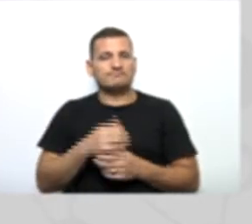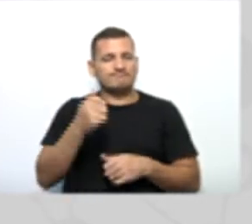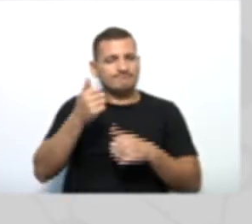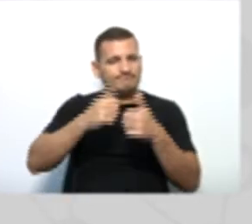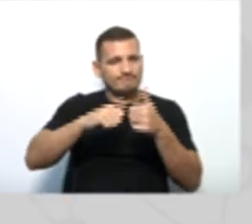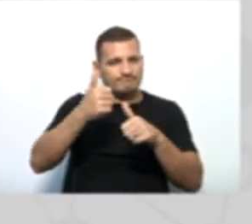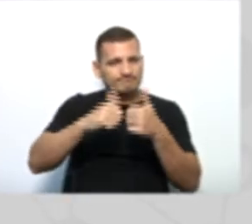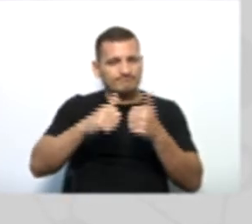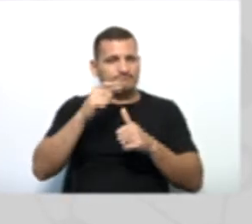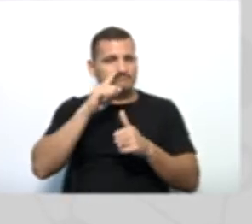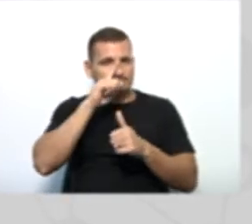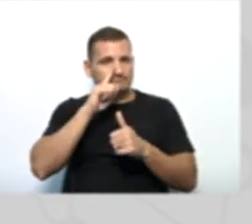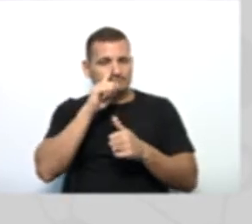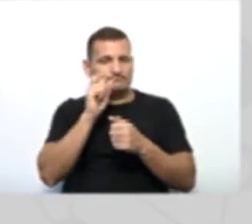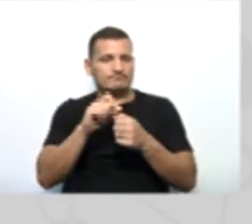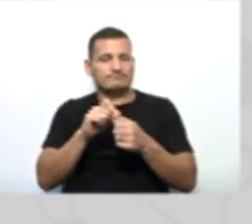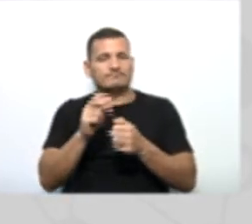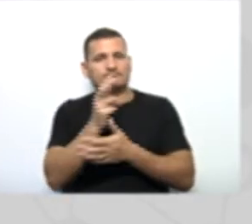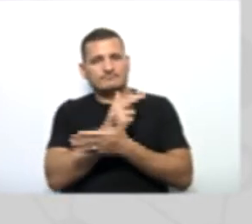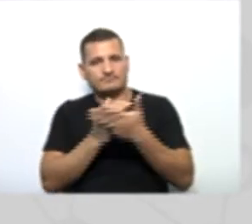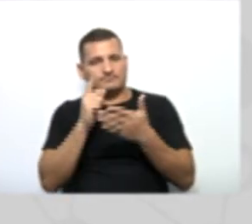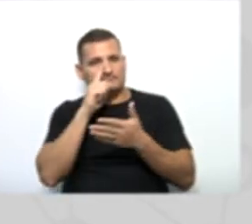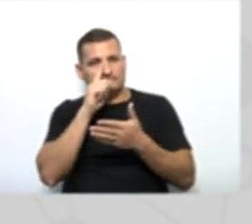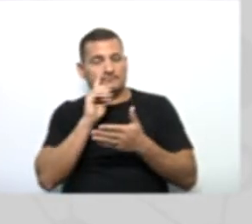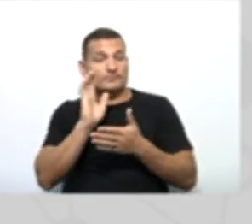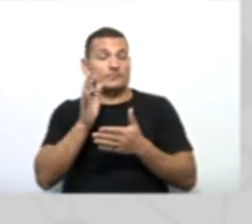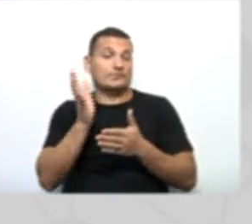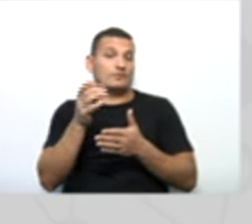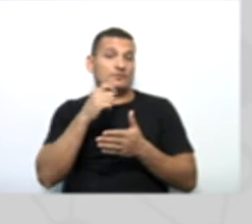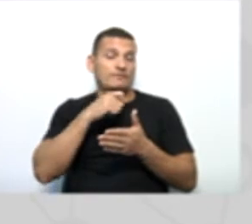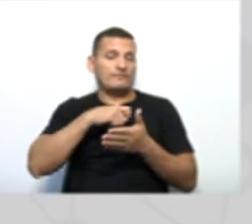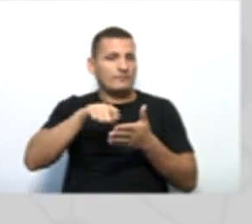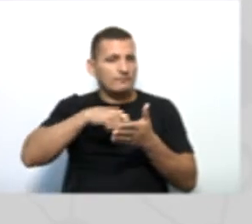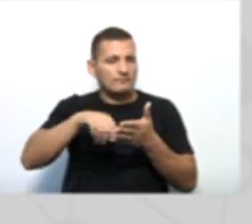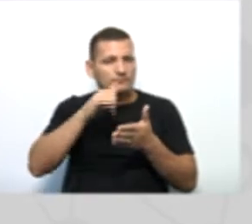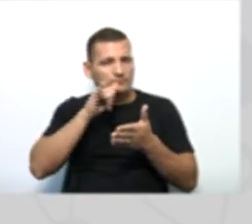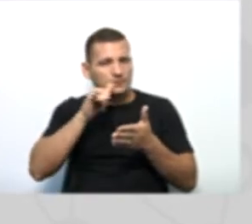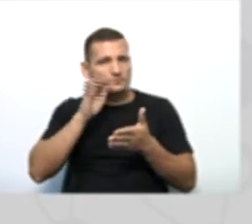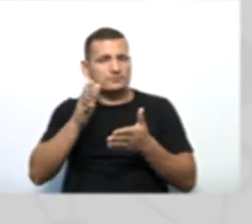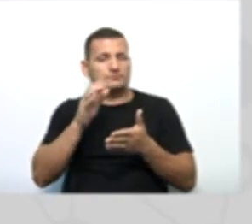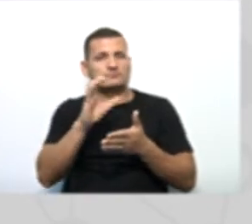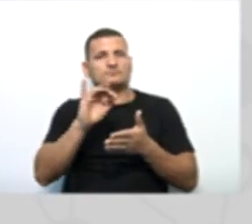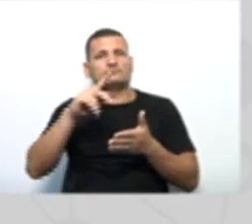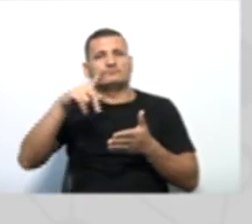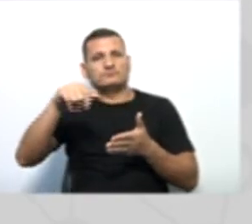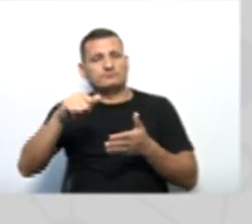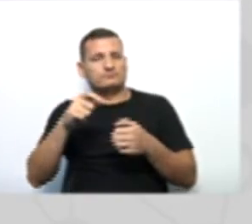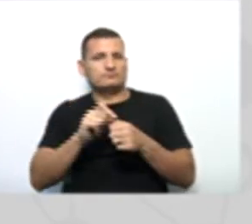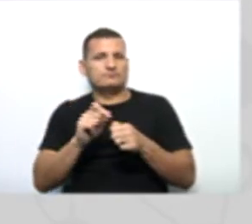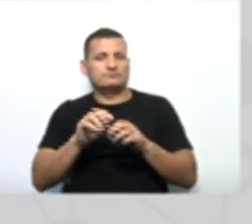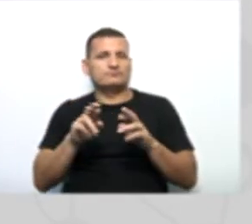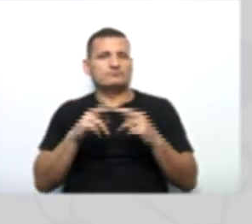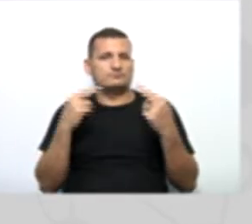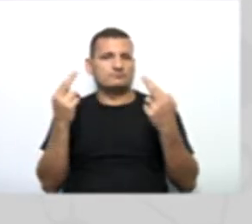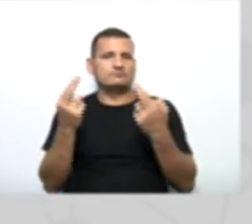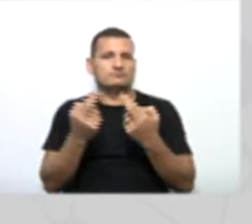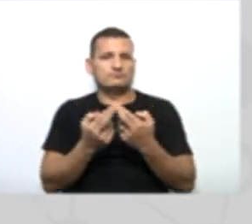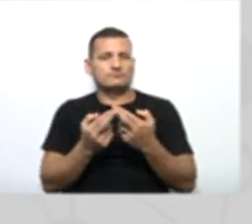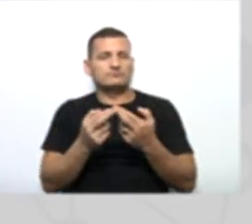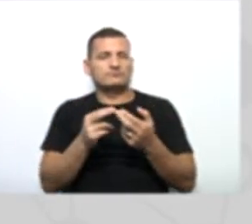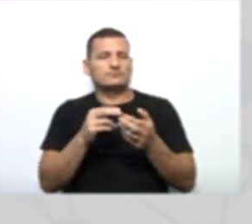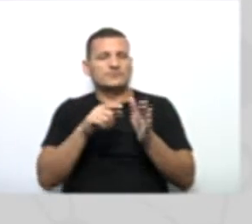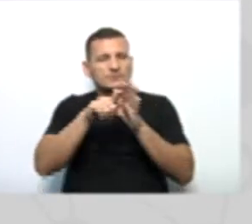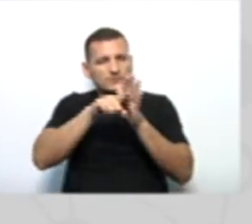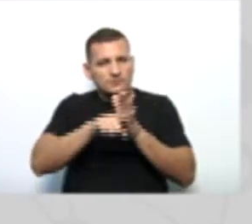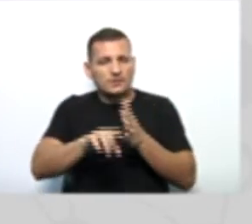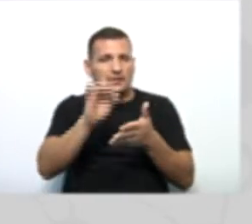para elaboração do mapa de risco. Com as informações anotadas, a CIPA deve fazer uma reunião para examinar cada risco